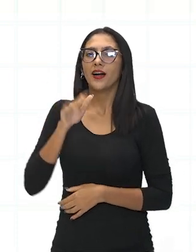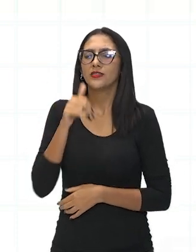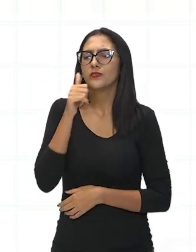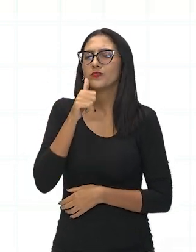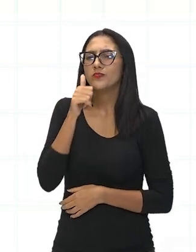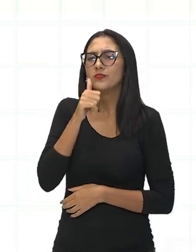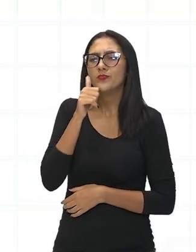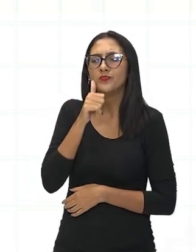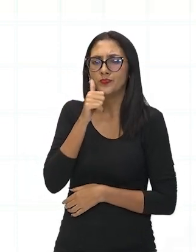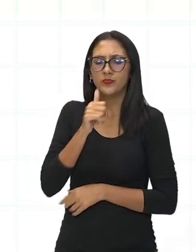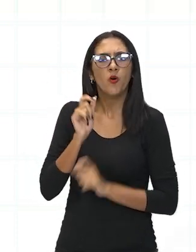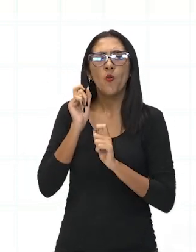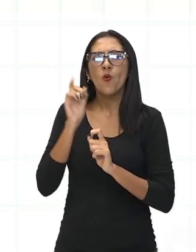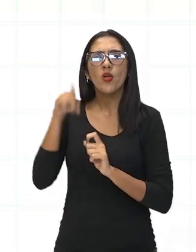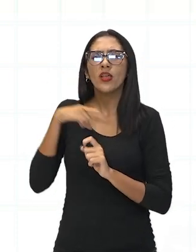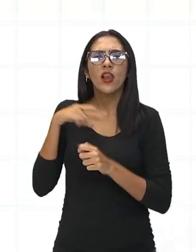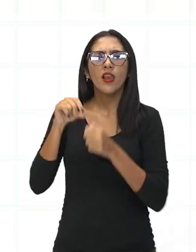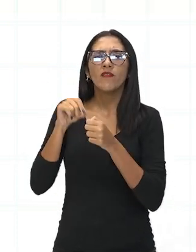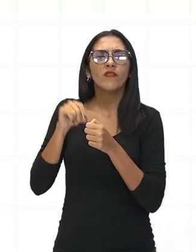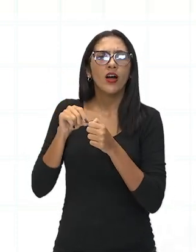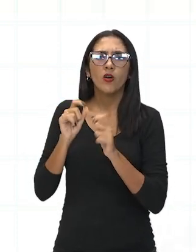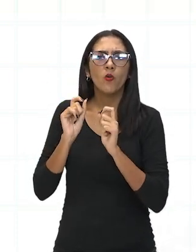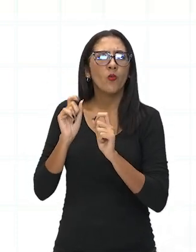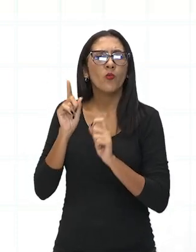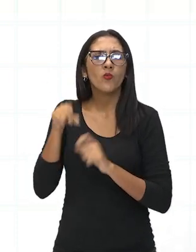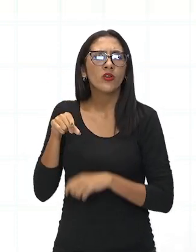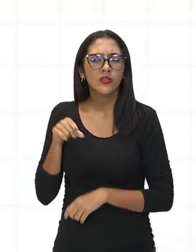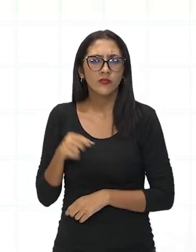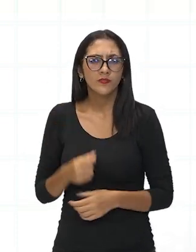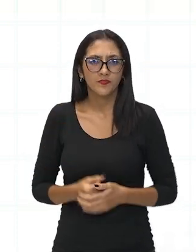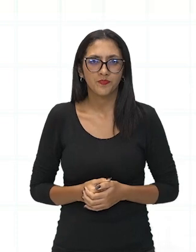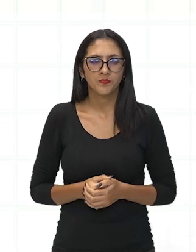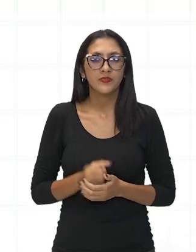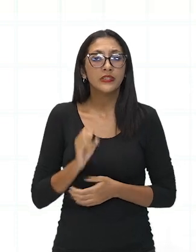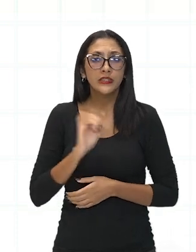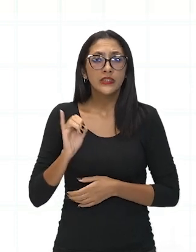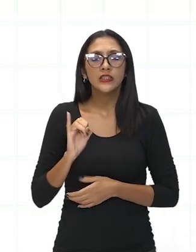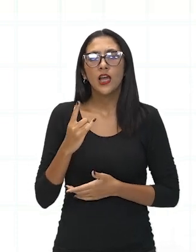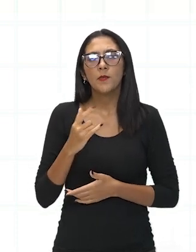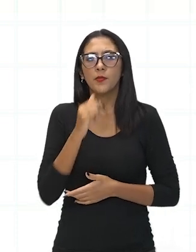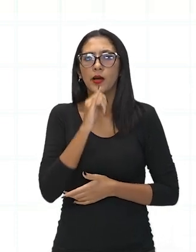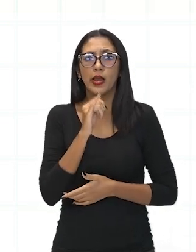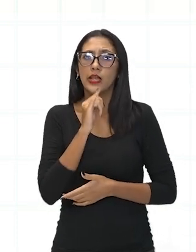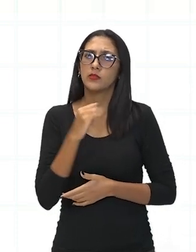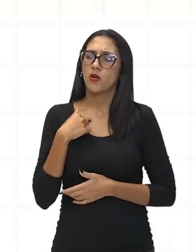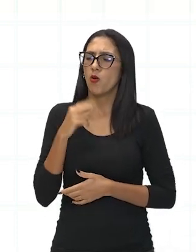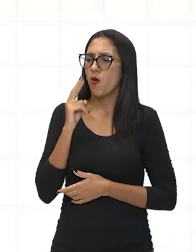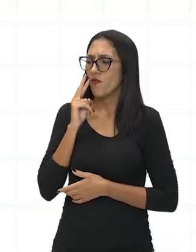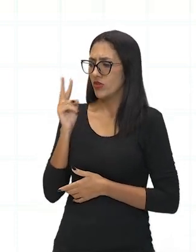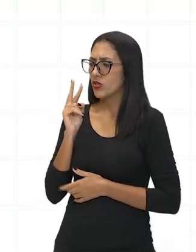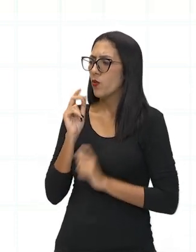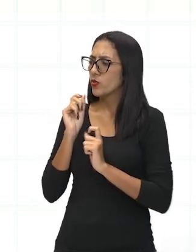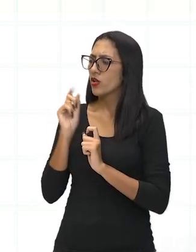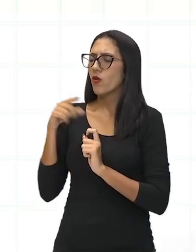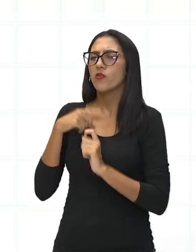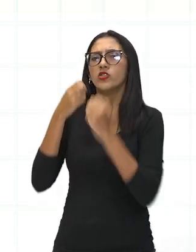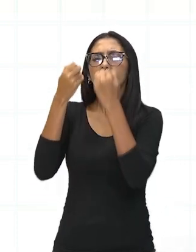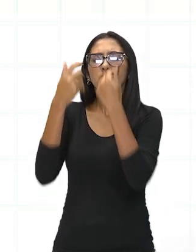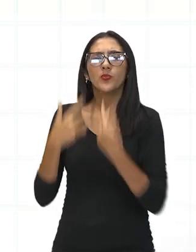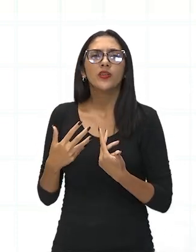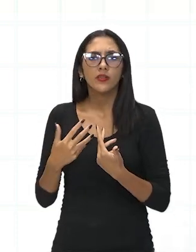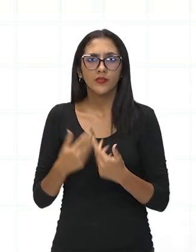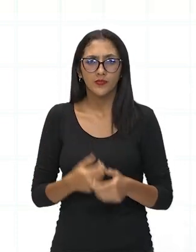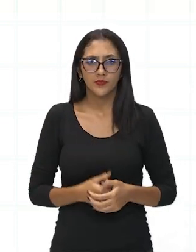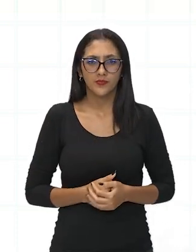né? O que ela estava fazendo aqui nessa ação? Se eu fosse contar, né? O que eu estava fazendo aqui para alguém, né? Vejam